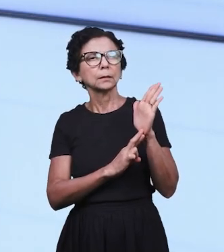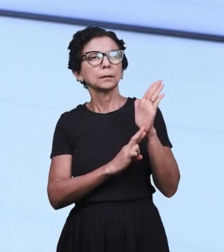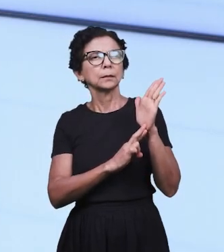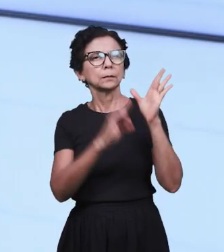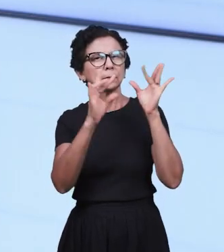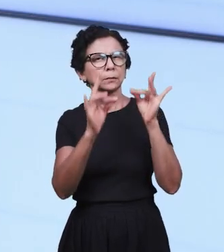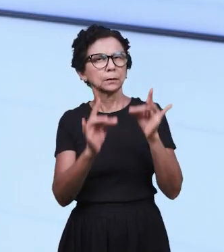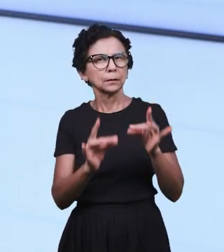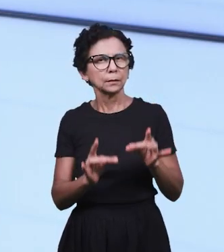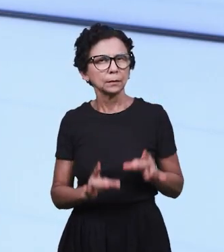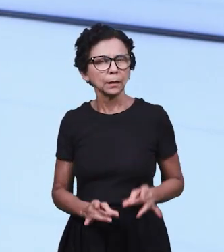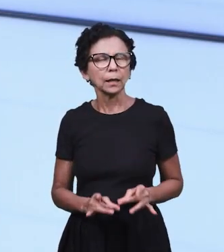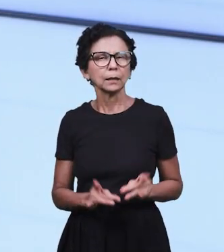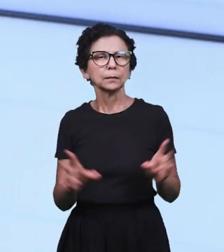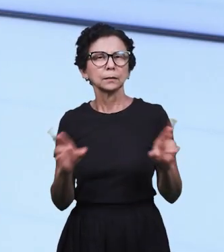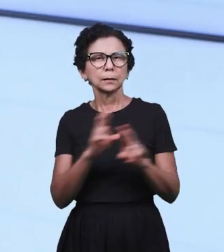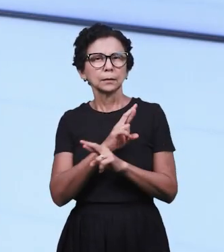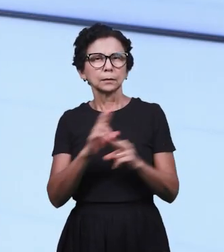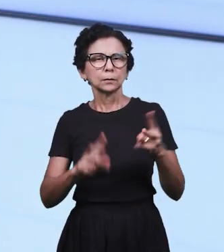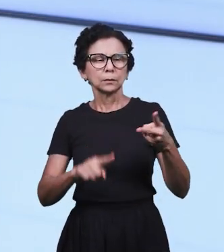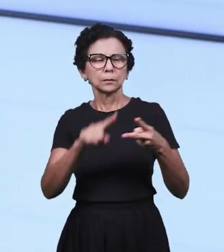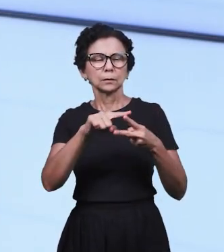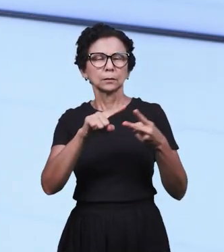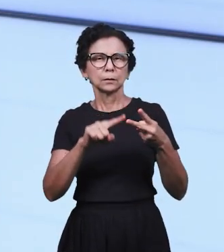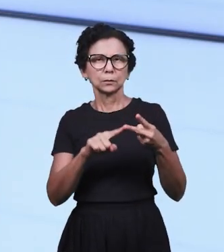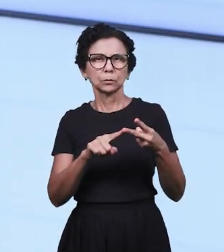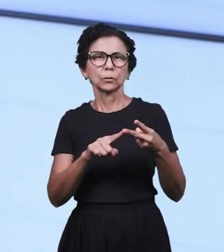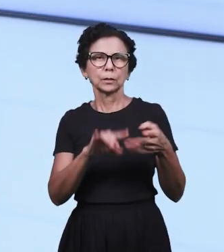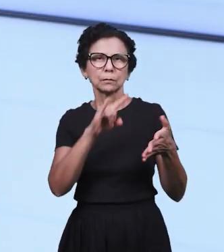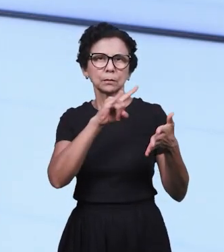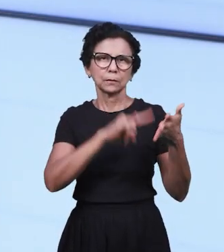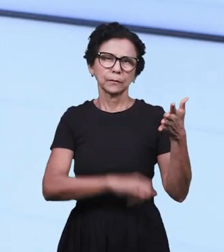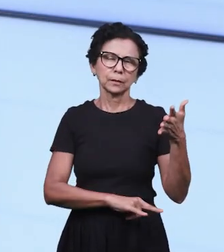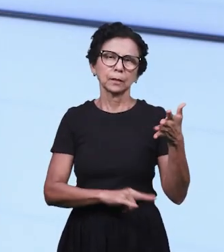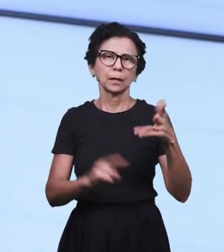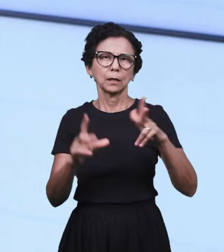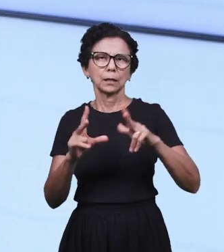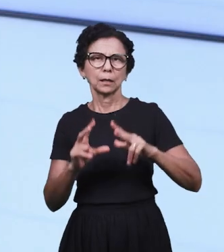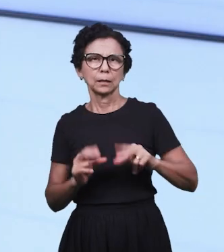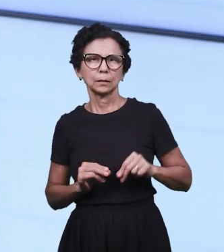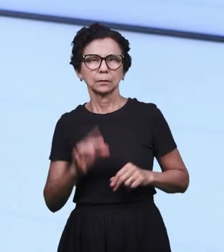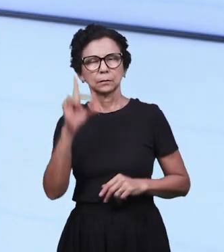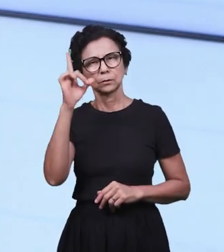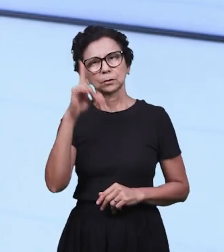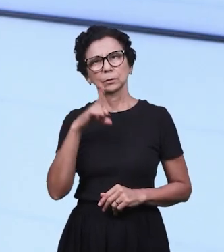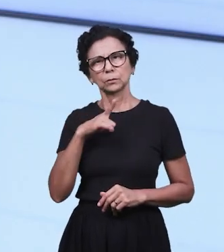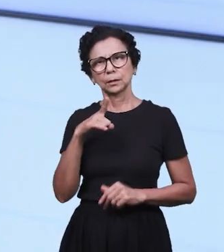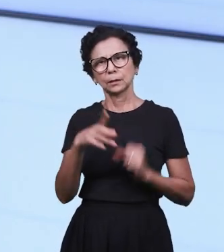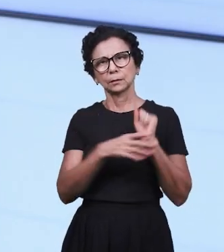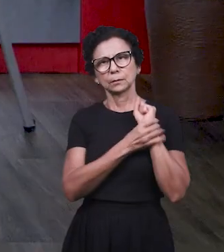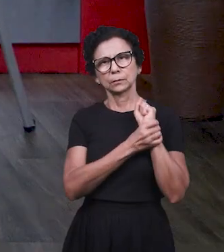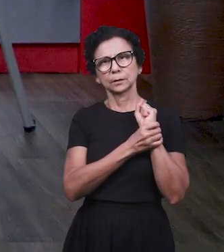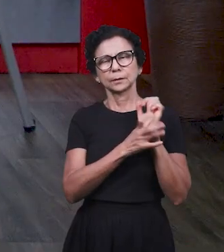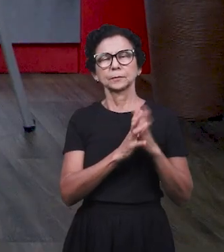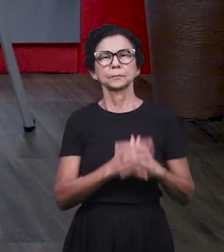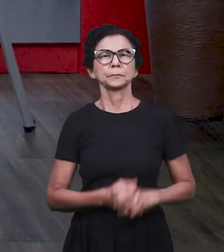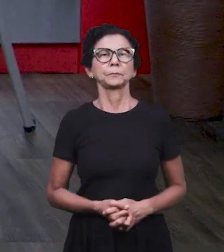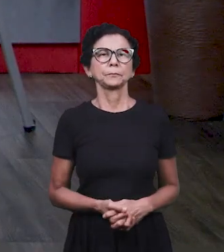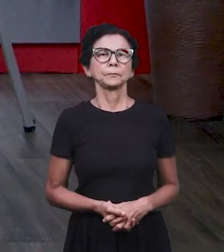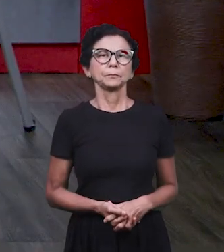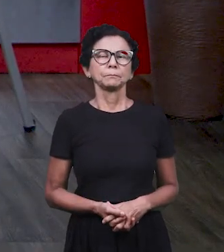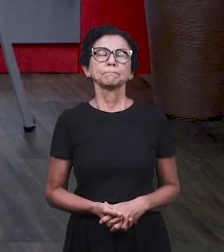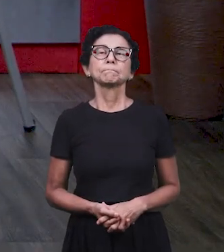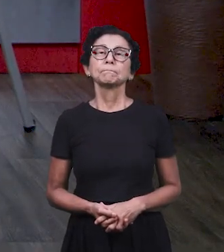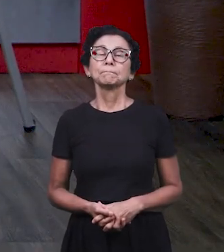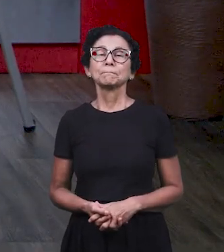relação a todas estas questões, para que você possa fazer tudo isso com segurança. Perfeito.